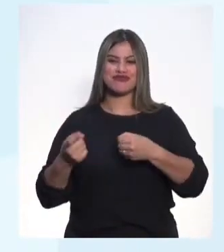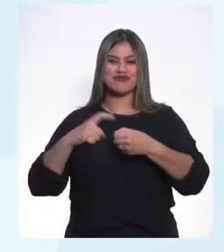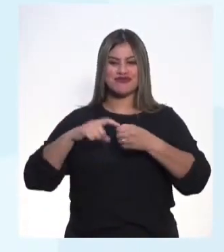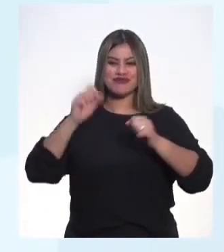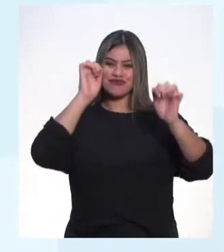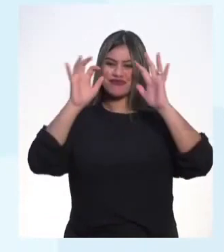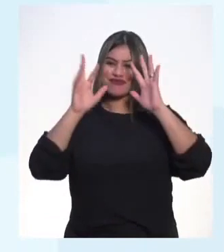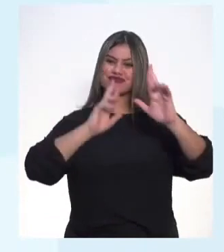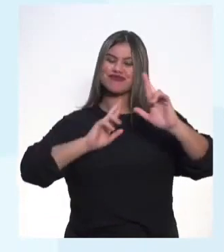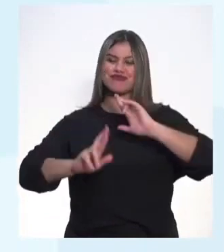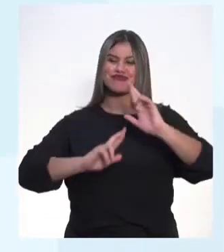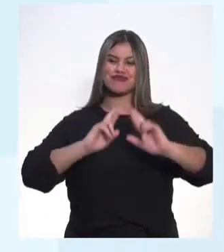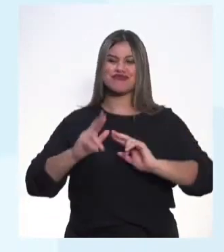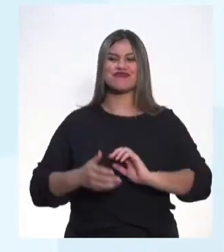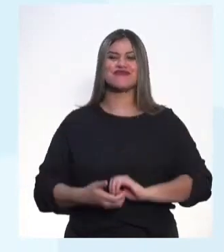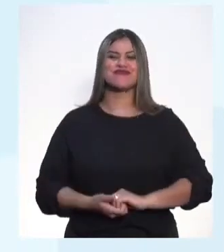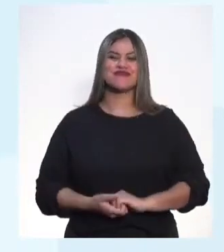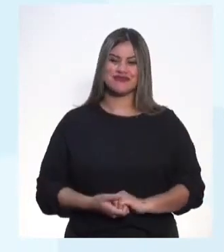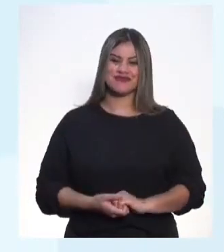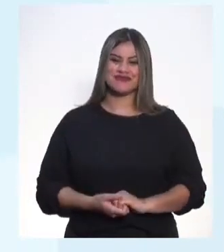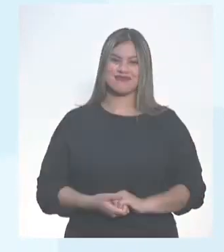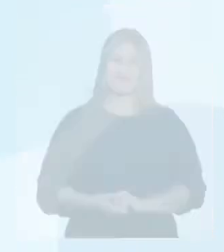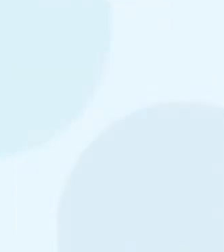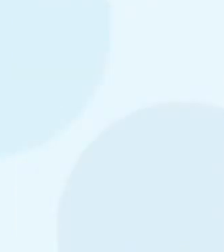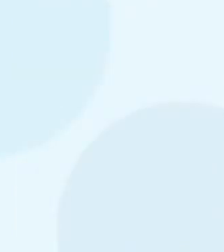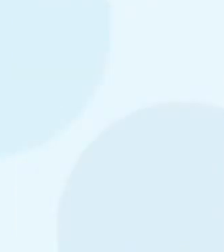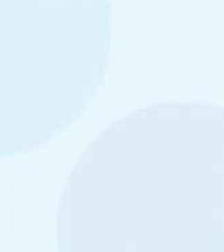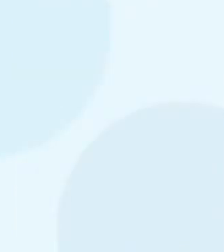pensarmos de respondermos essa pergunta.